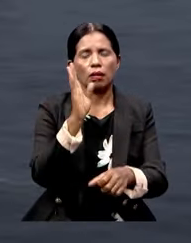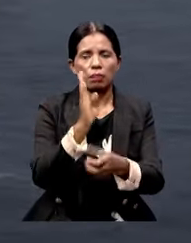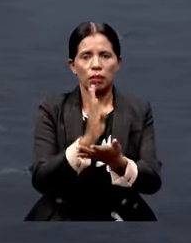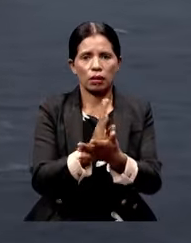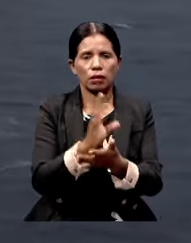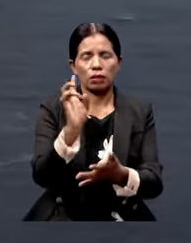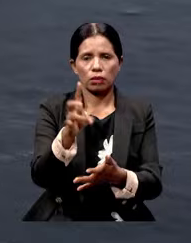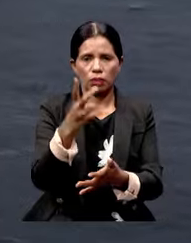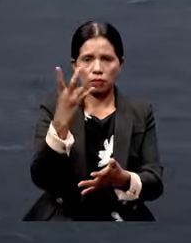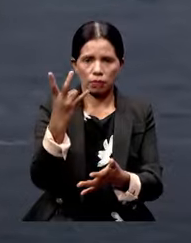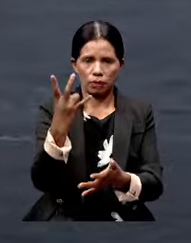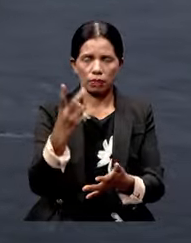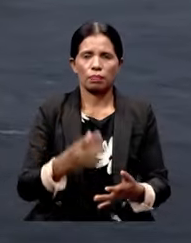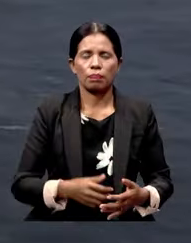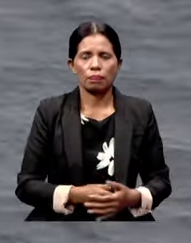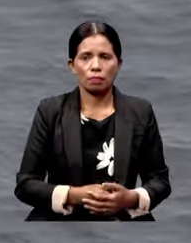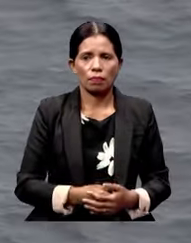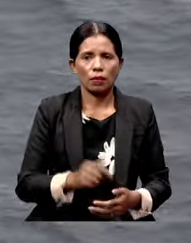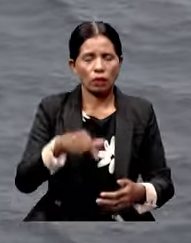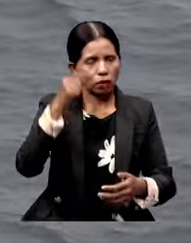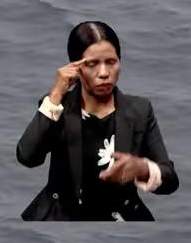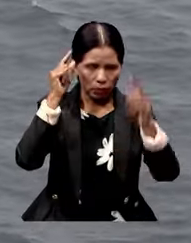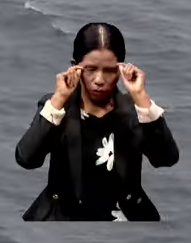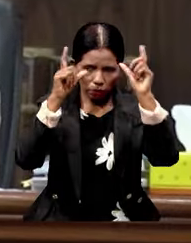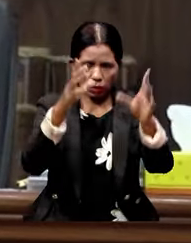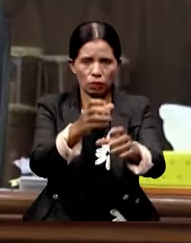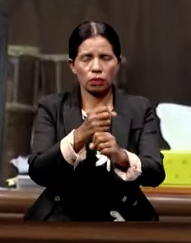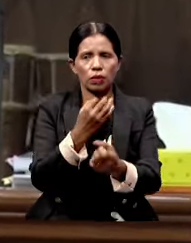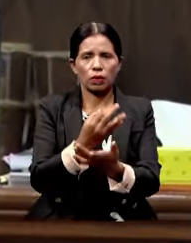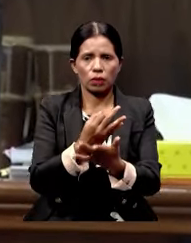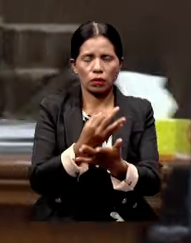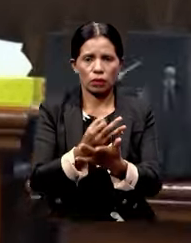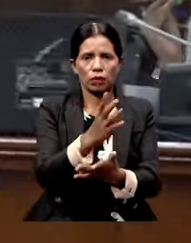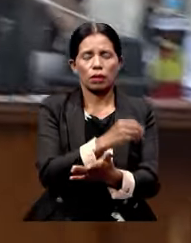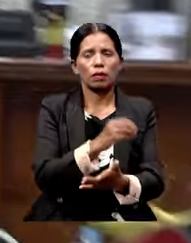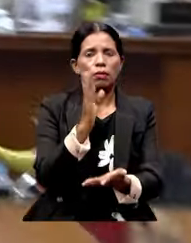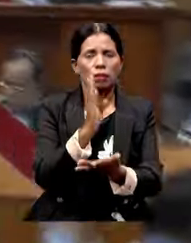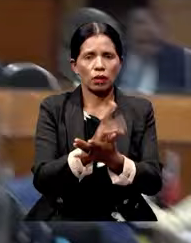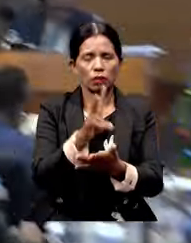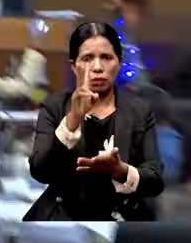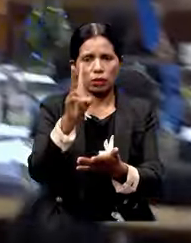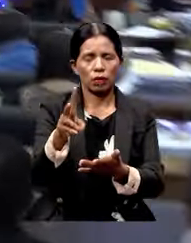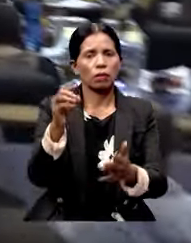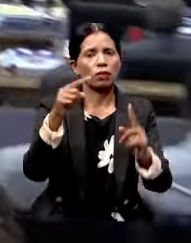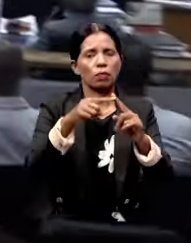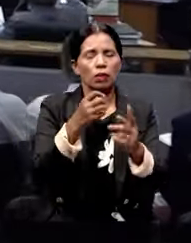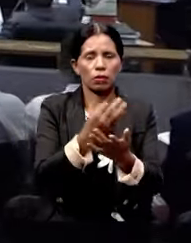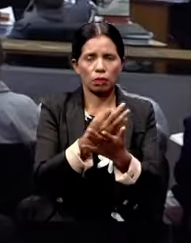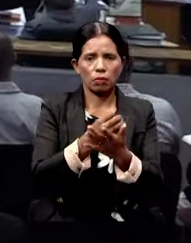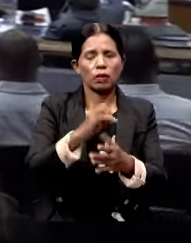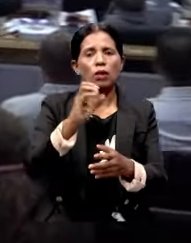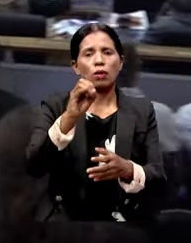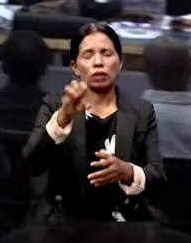sanulu resing hitu liu. Kada tinang governo Timor-Leste foti fundo petrolífero bilion rua resing ba orçamento geral